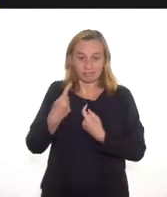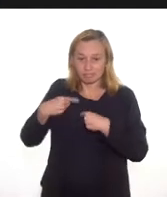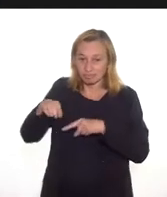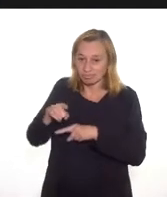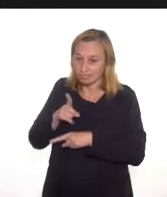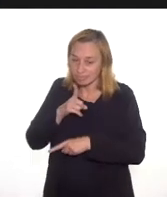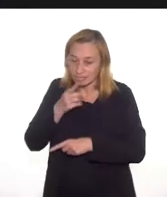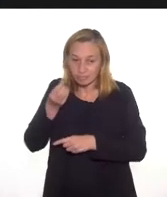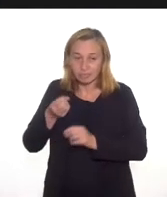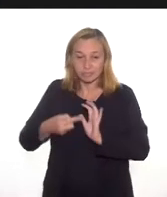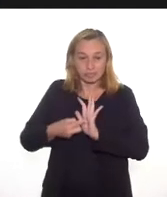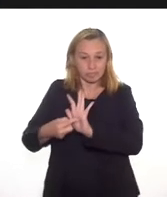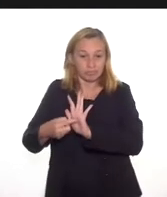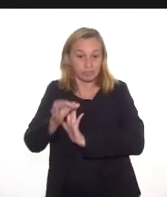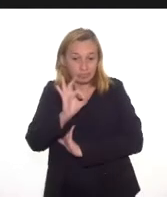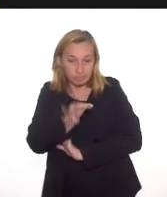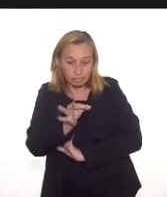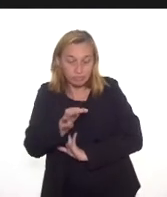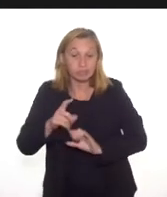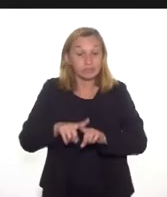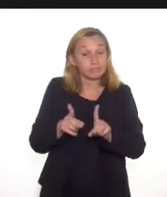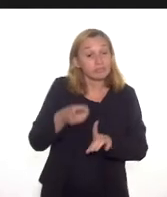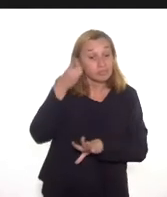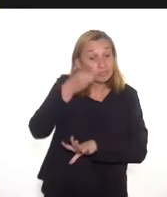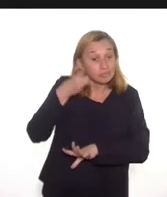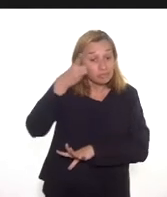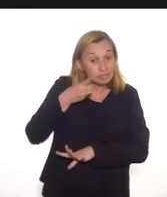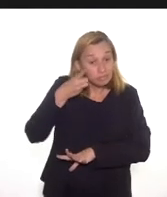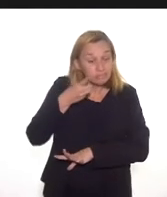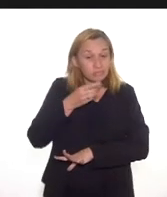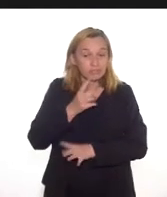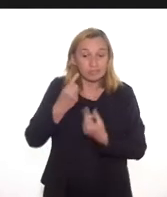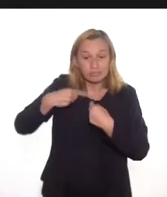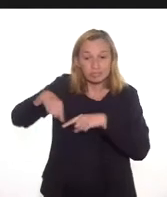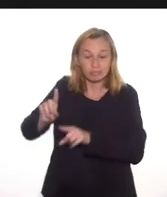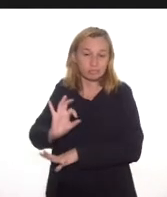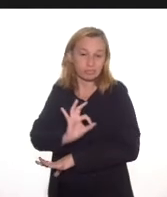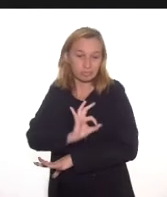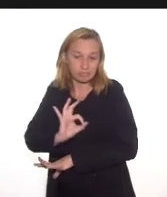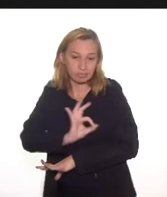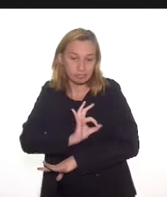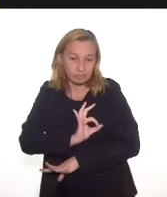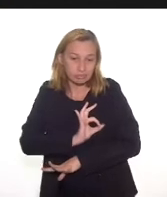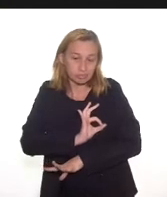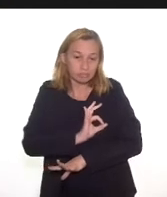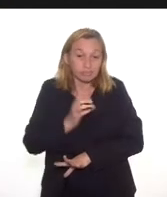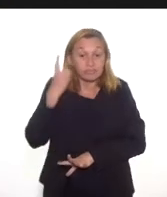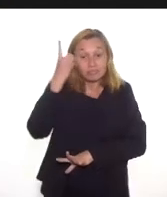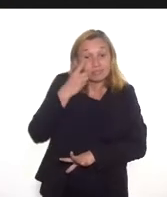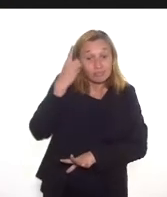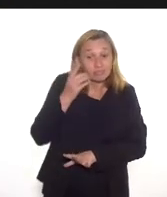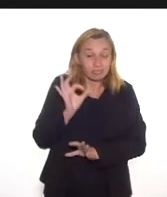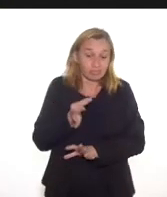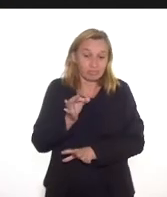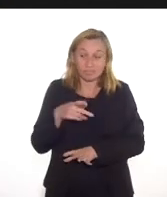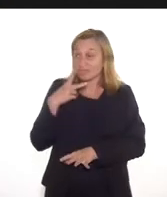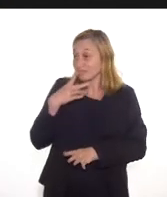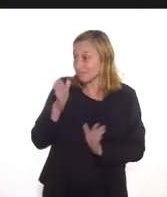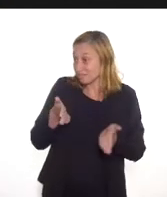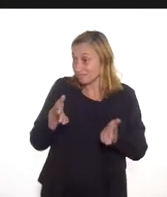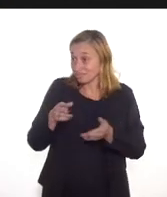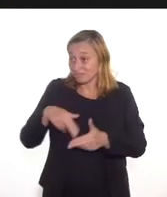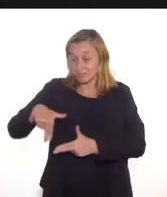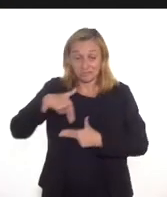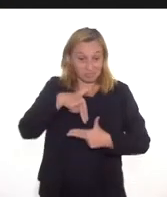e se rebelou com razão, mas os deputados que efetivamente são contra a polícia são deputados que, inclusive, falaram aqui nesse expediente